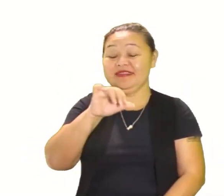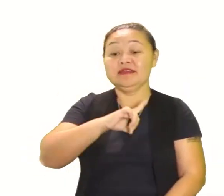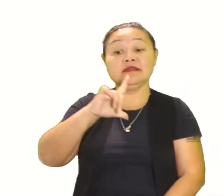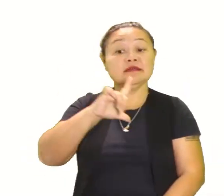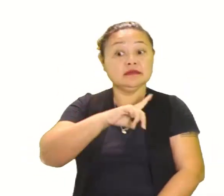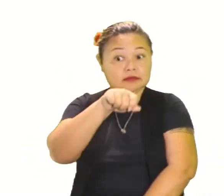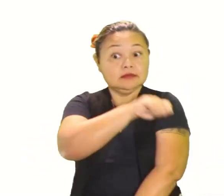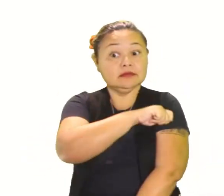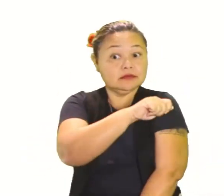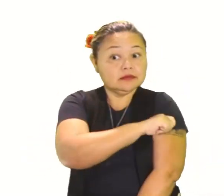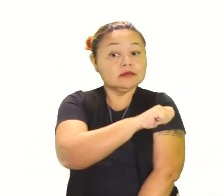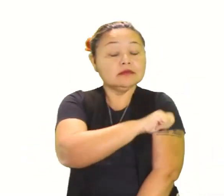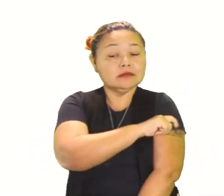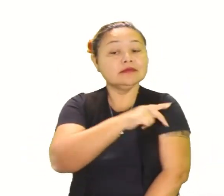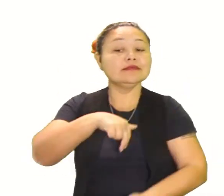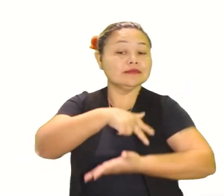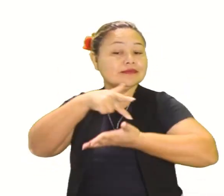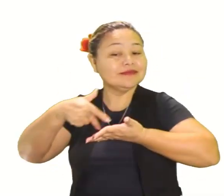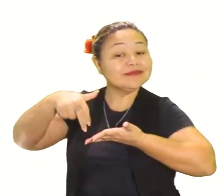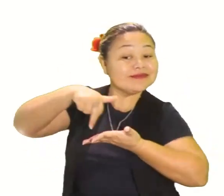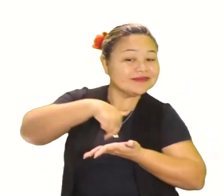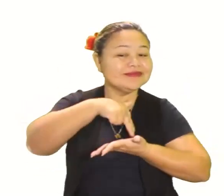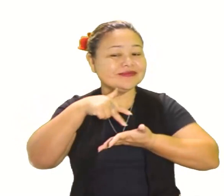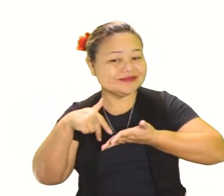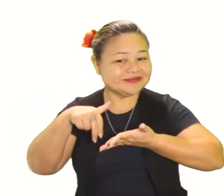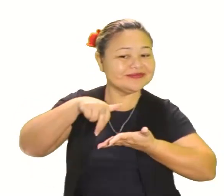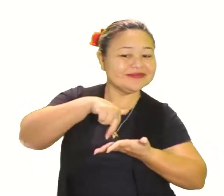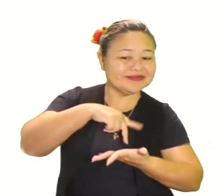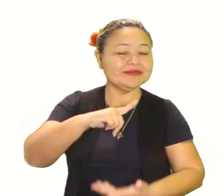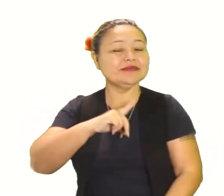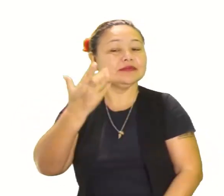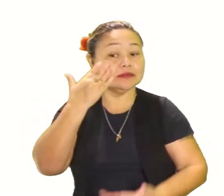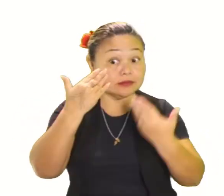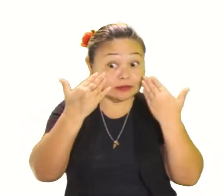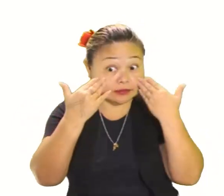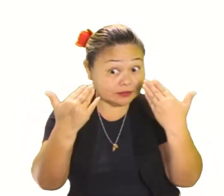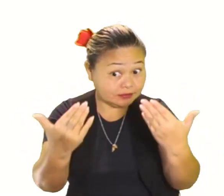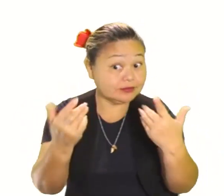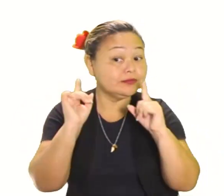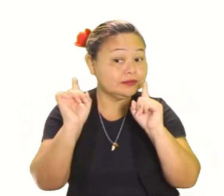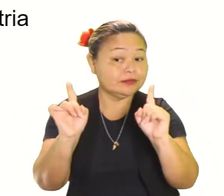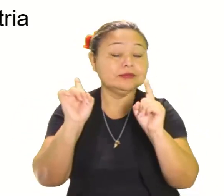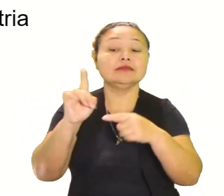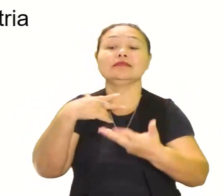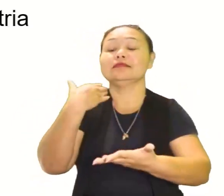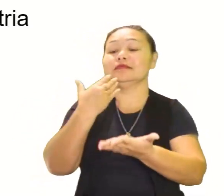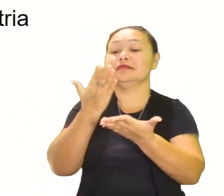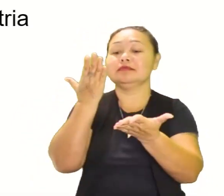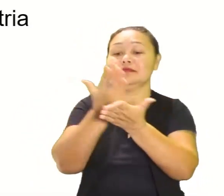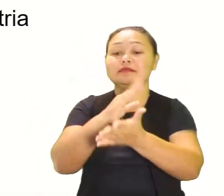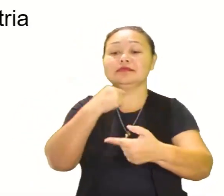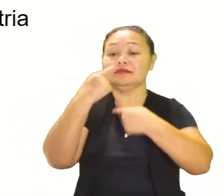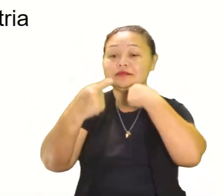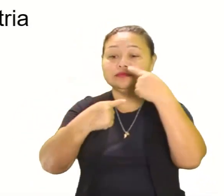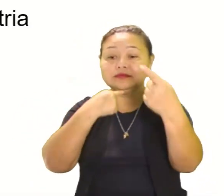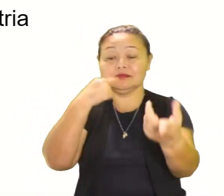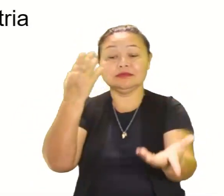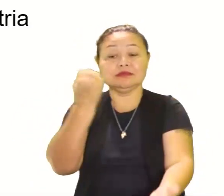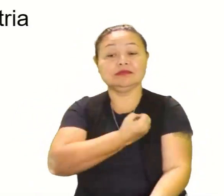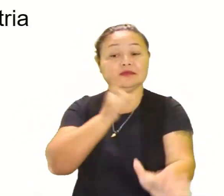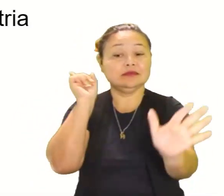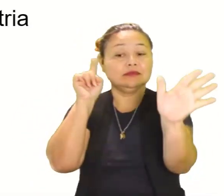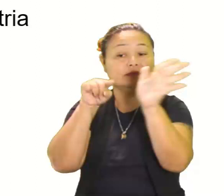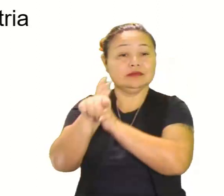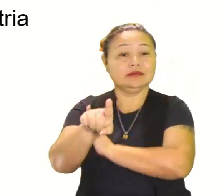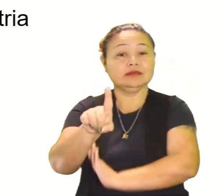pra ti. Tem aluno que tá fazendo dancinha na sala. Eu já vi, eu vi mesmo. Tirando as dúvidas, vamos lá para a questão de